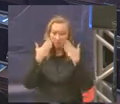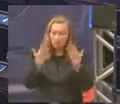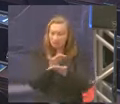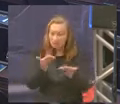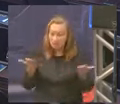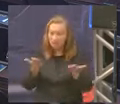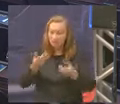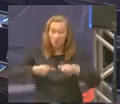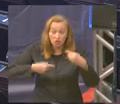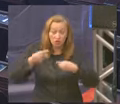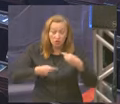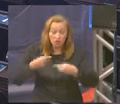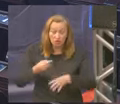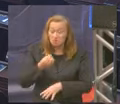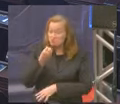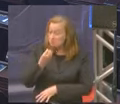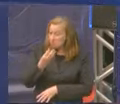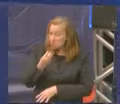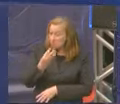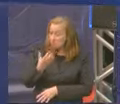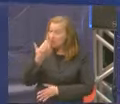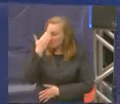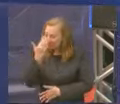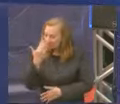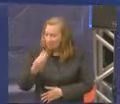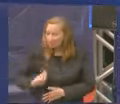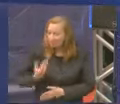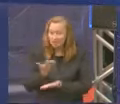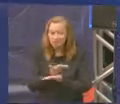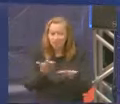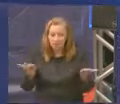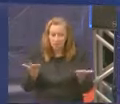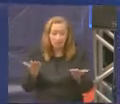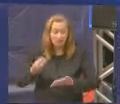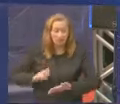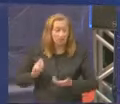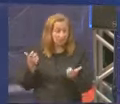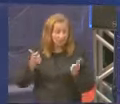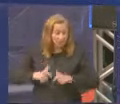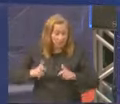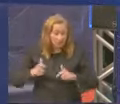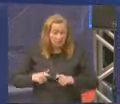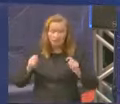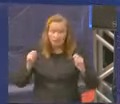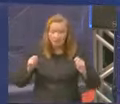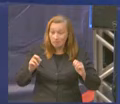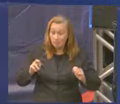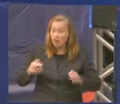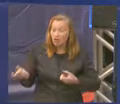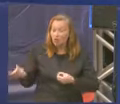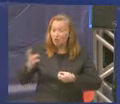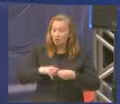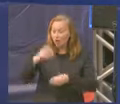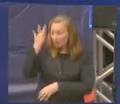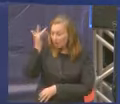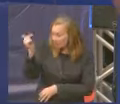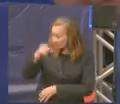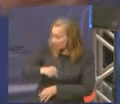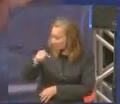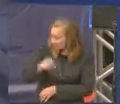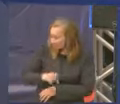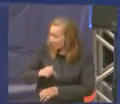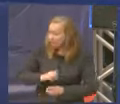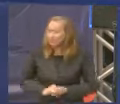né? Um debate muito rico. Queria agradecer a presença de todos que estão aqui. Espero poder reencontrá-los amanhã.